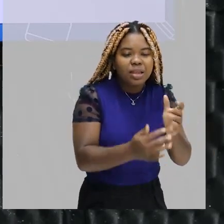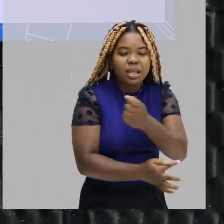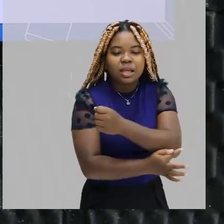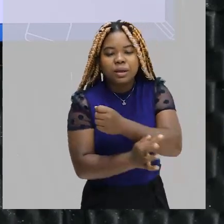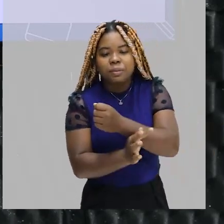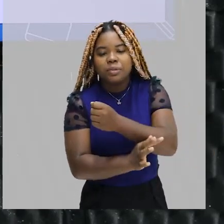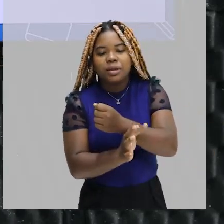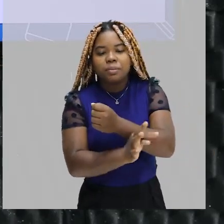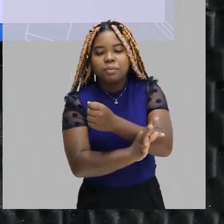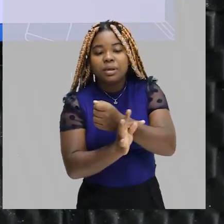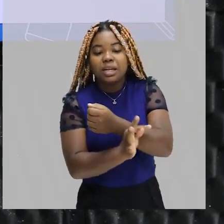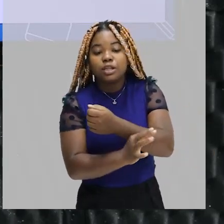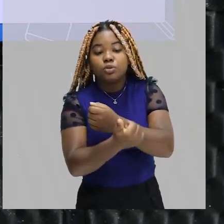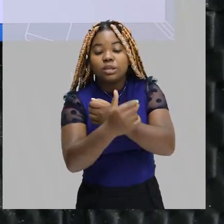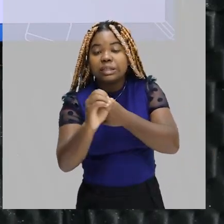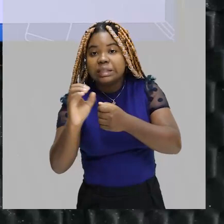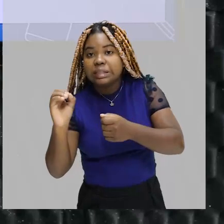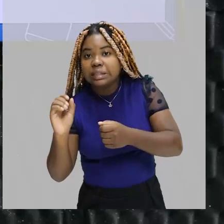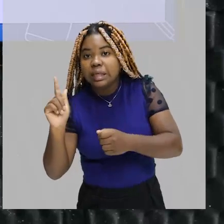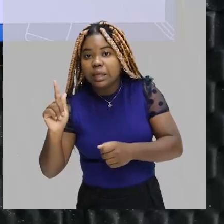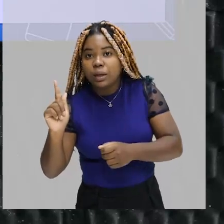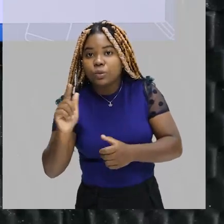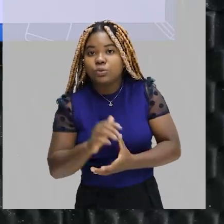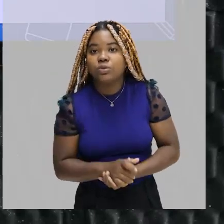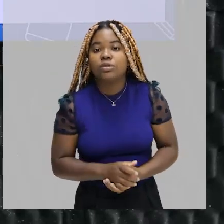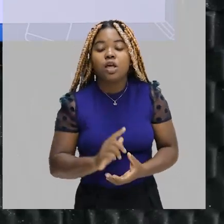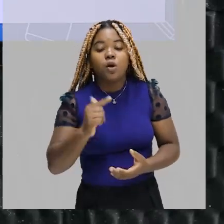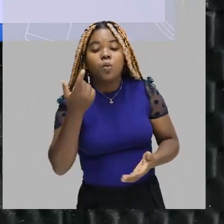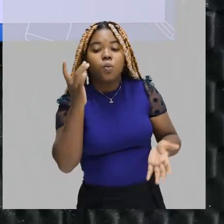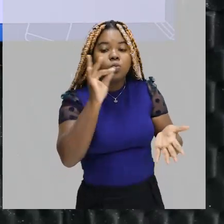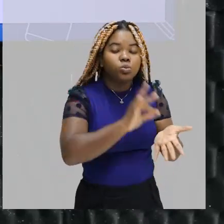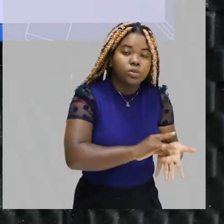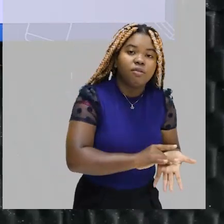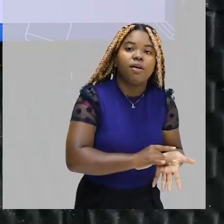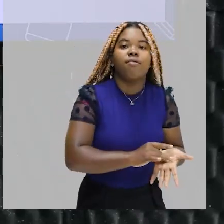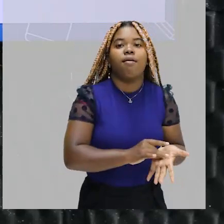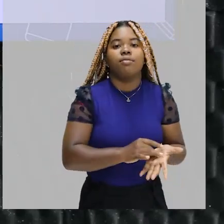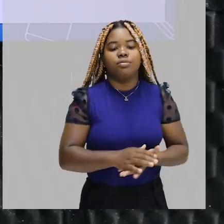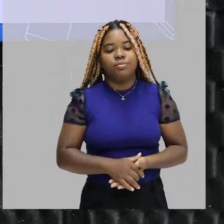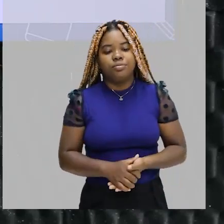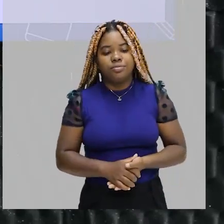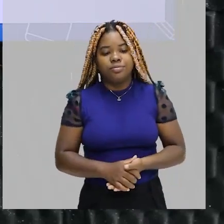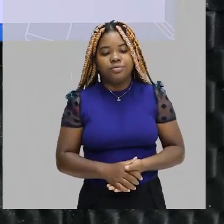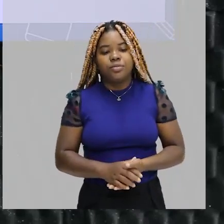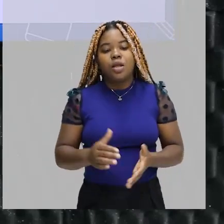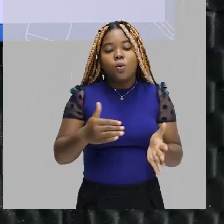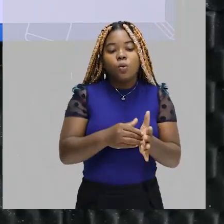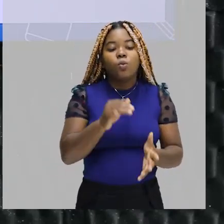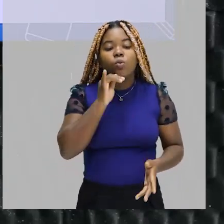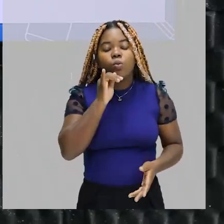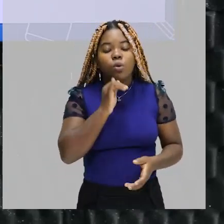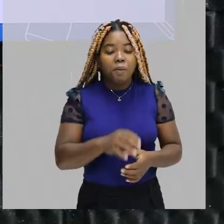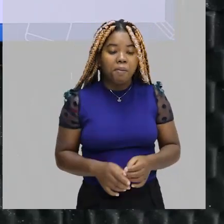graus Celsius. É um outro fato, uma outra verdade universal. E cats like milk. Aqui